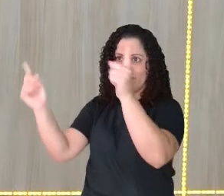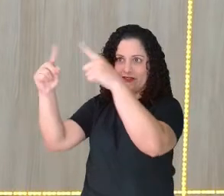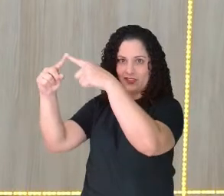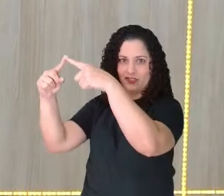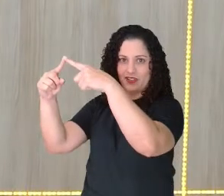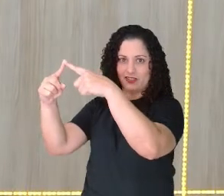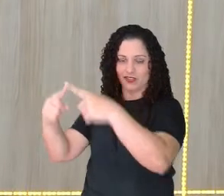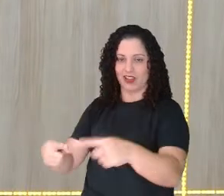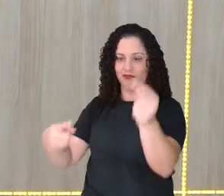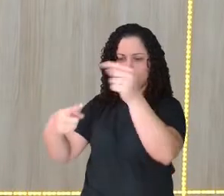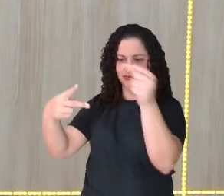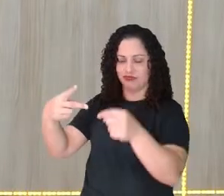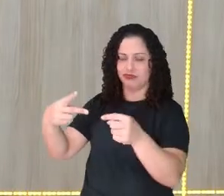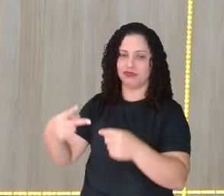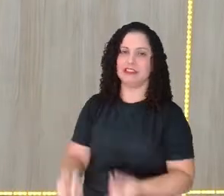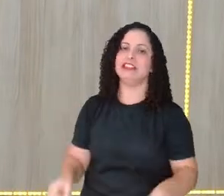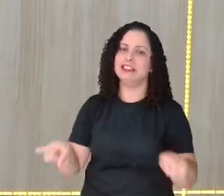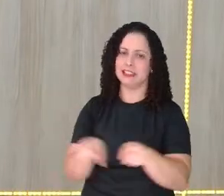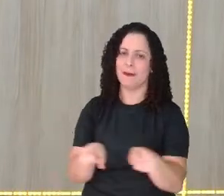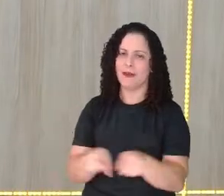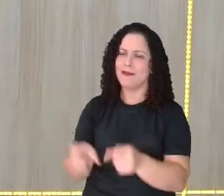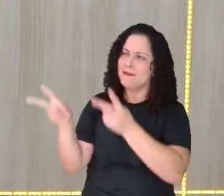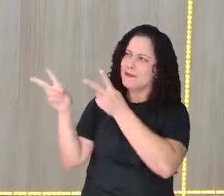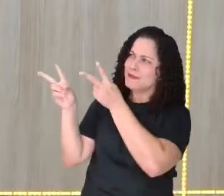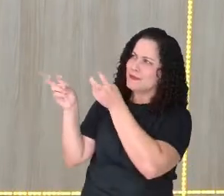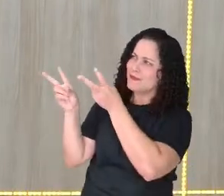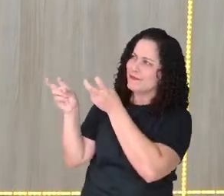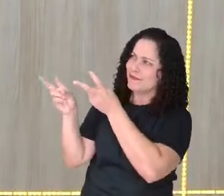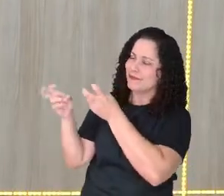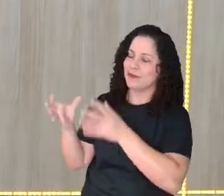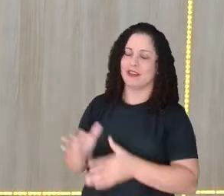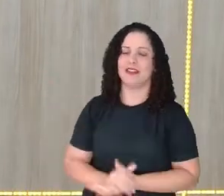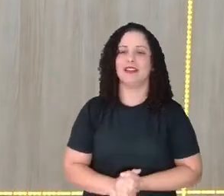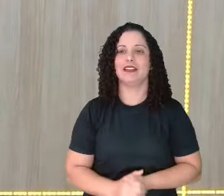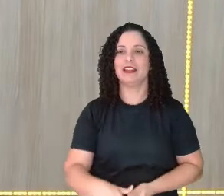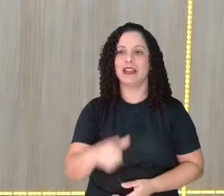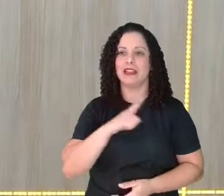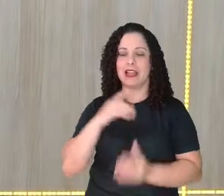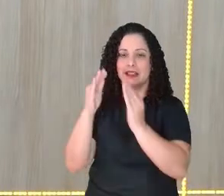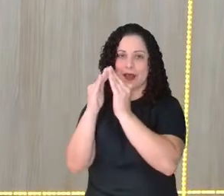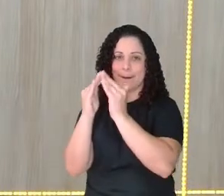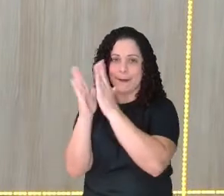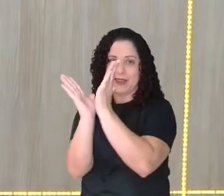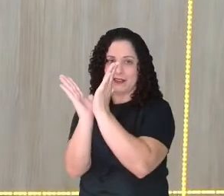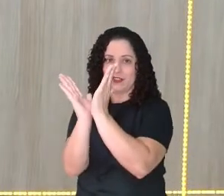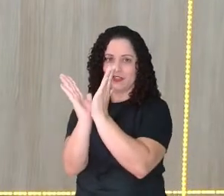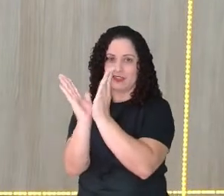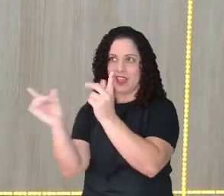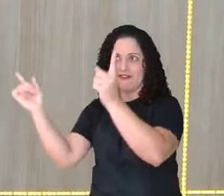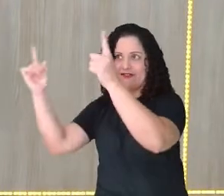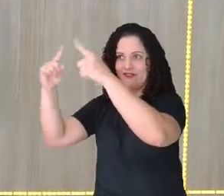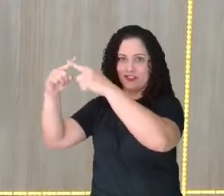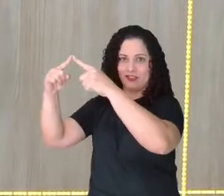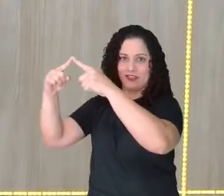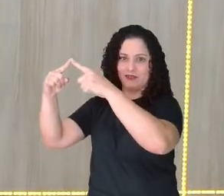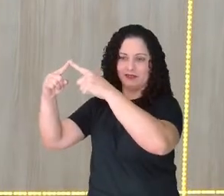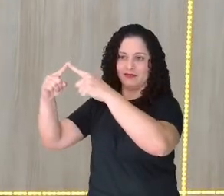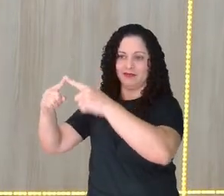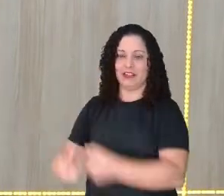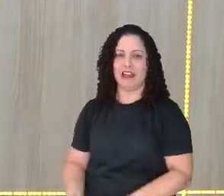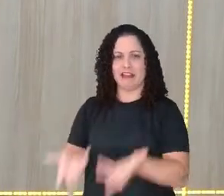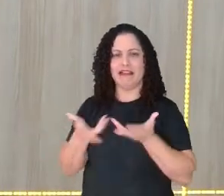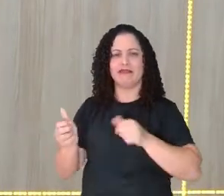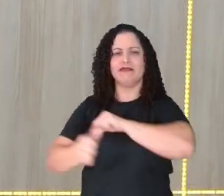e é algo bastante intuitivo aí para a gente, né? A gente tem aí as abertas e as fechadas. Se eu quisesse